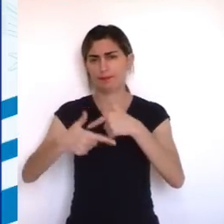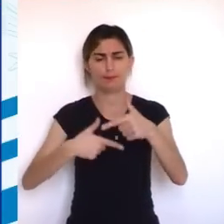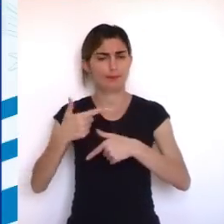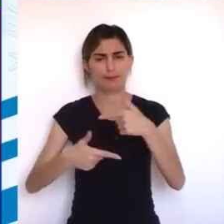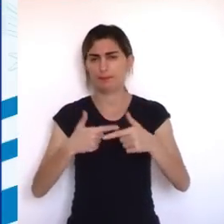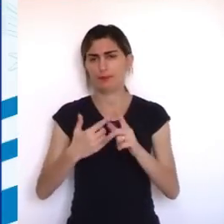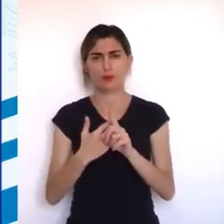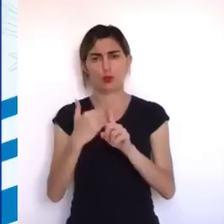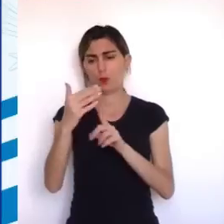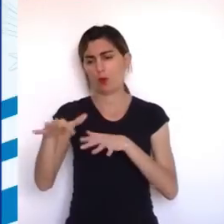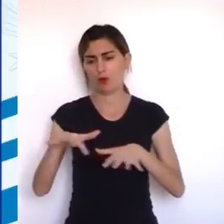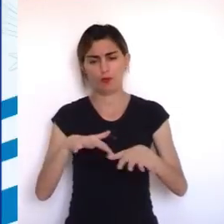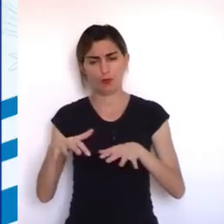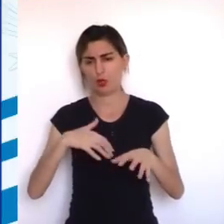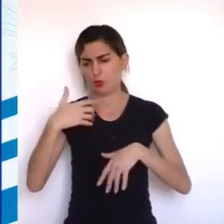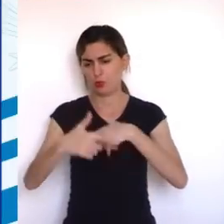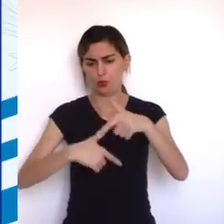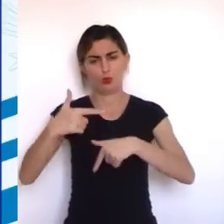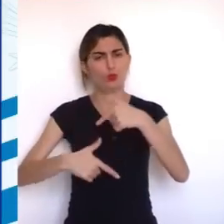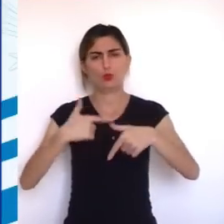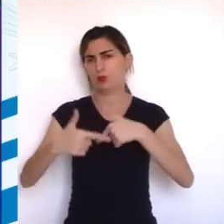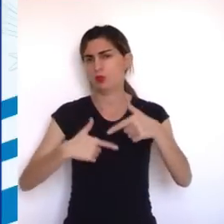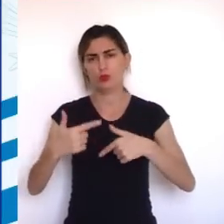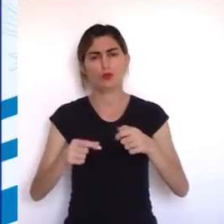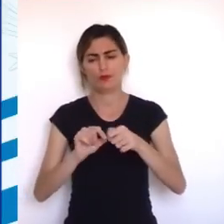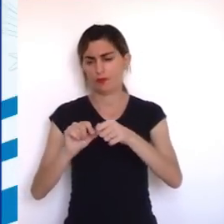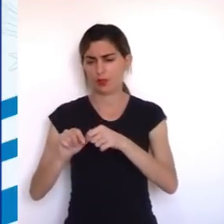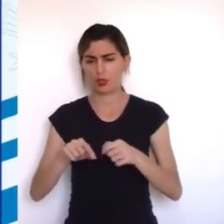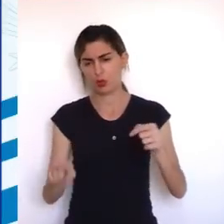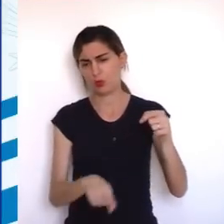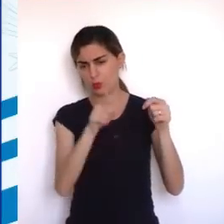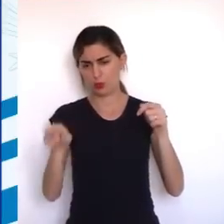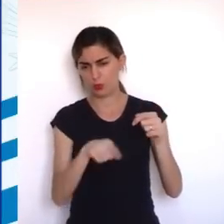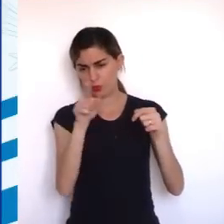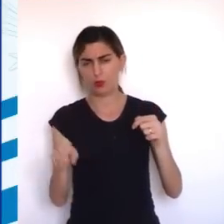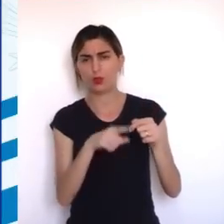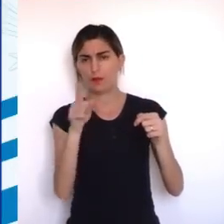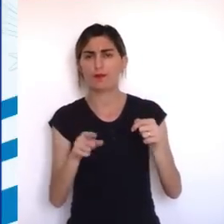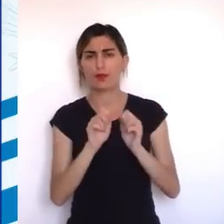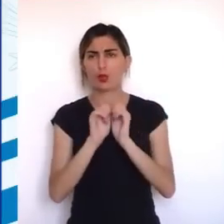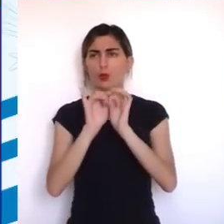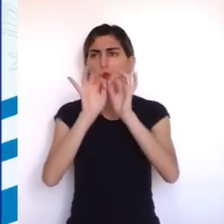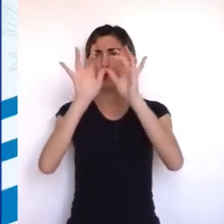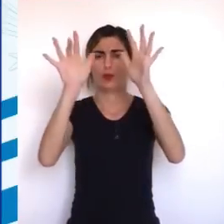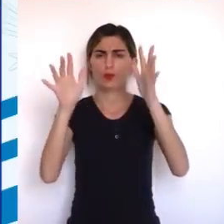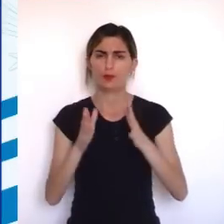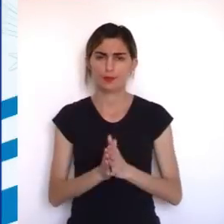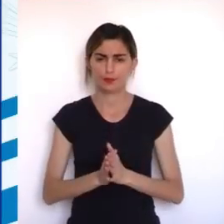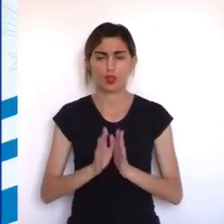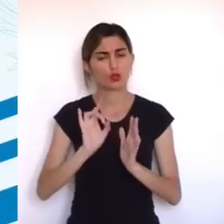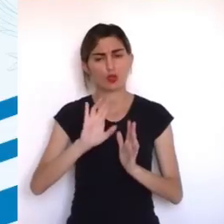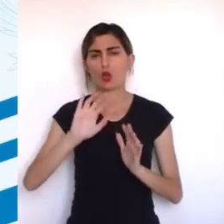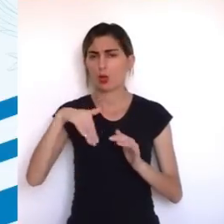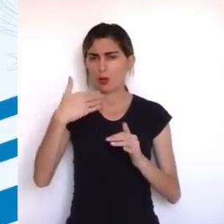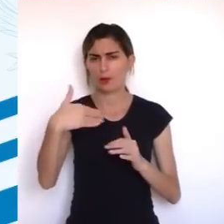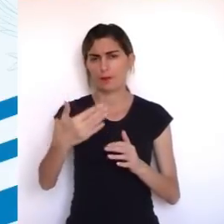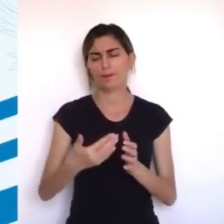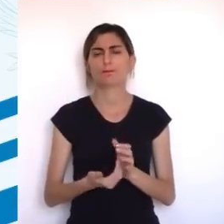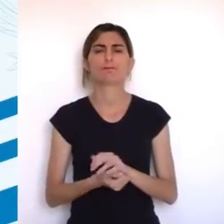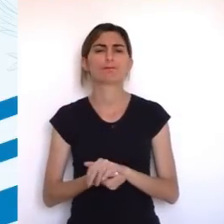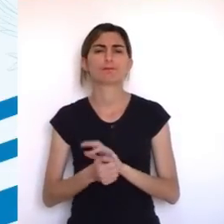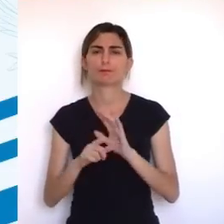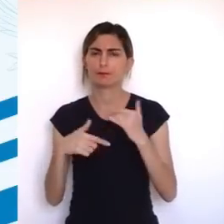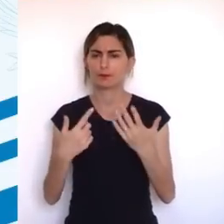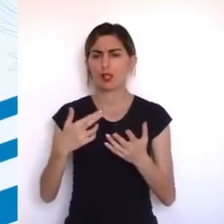esses caninhos entrassem em movimento, essas esferas elas pudessem rodar através do vapor. Só que